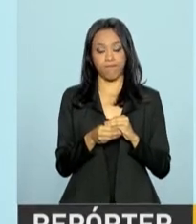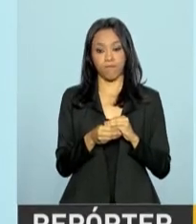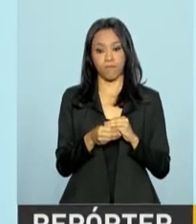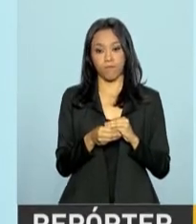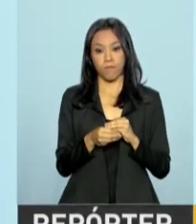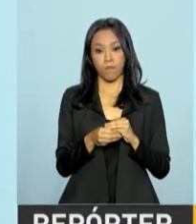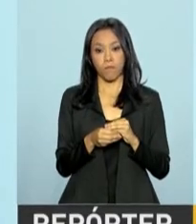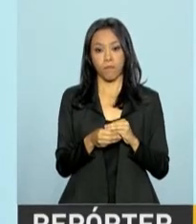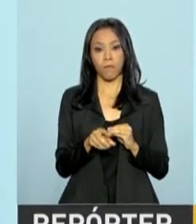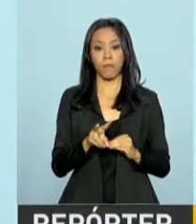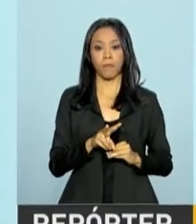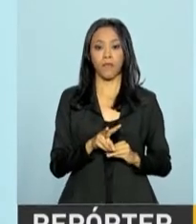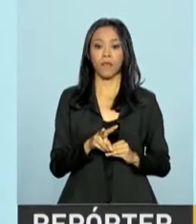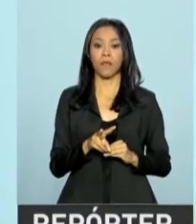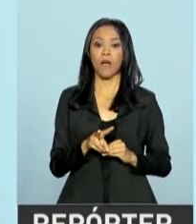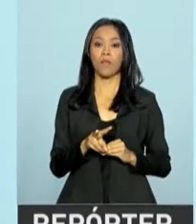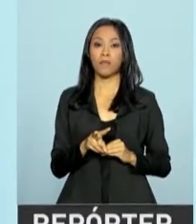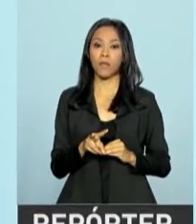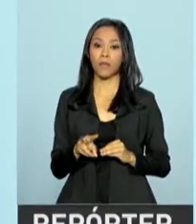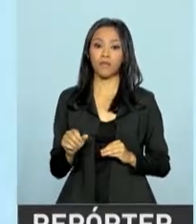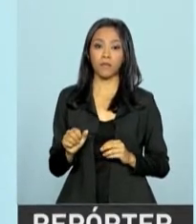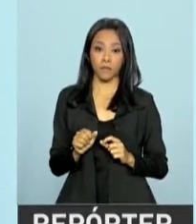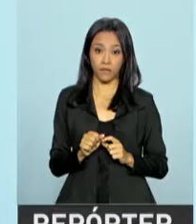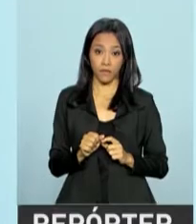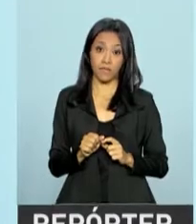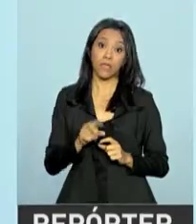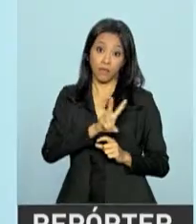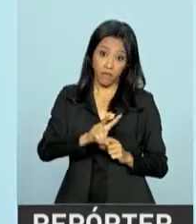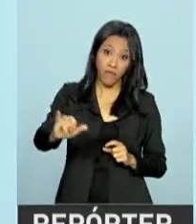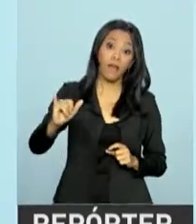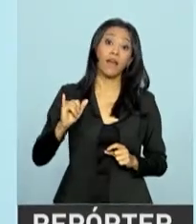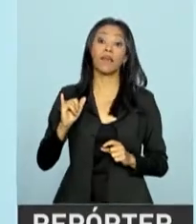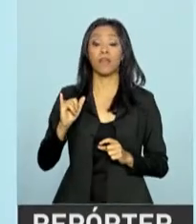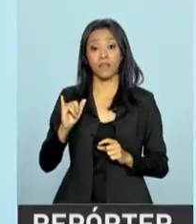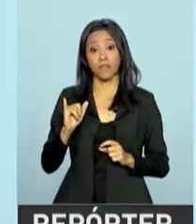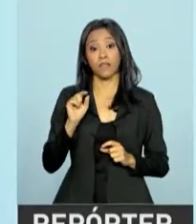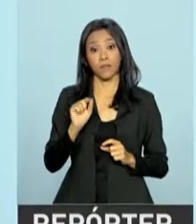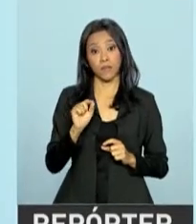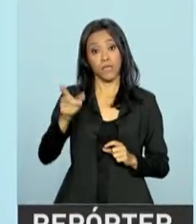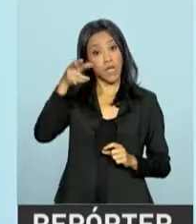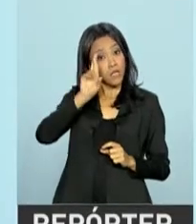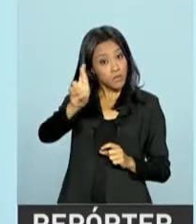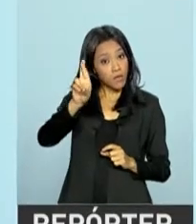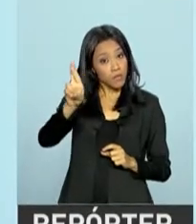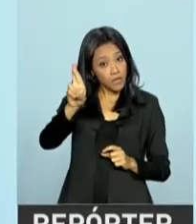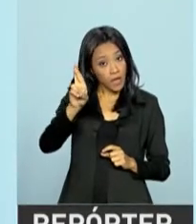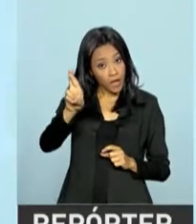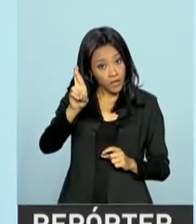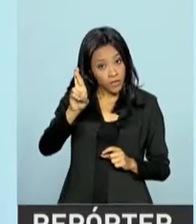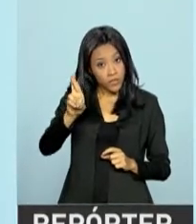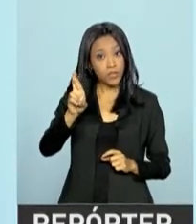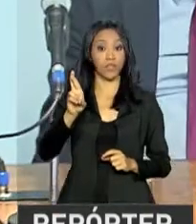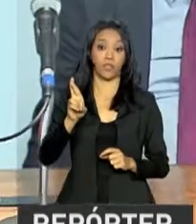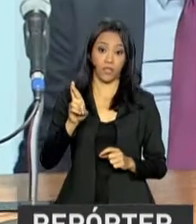aplicá los na área e listaram residente grande chuva responsabilidade o luxo